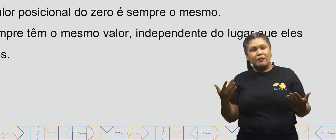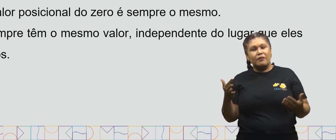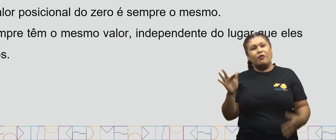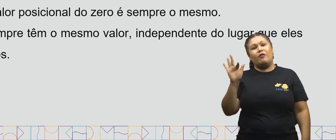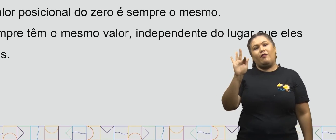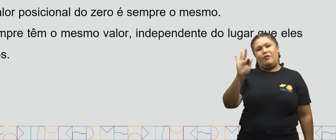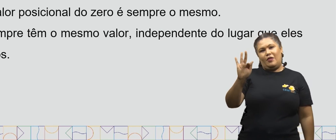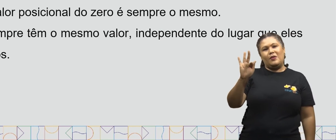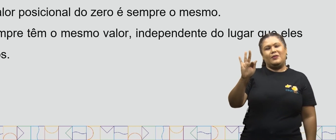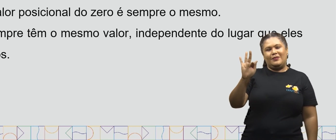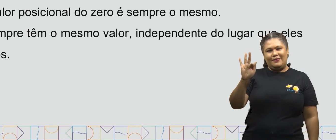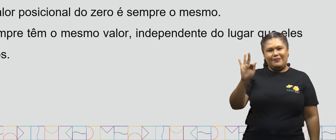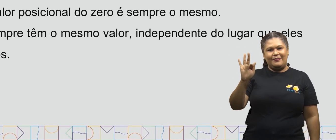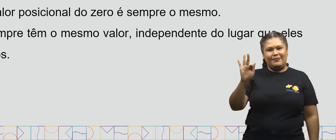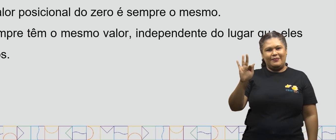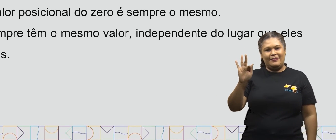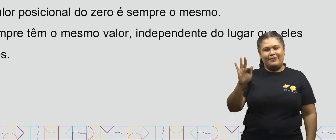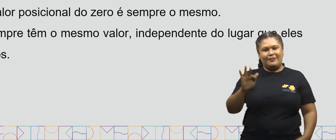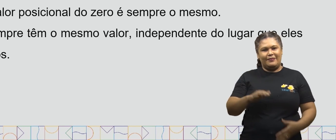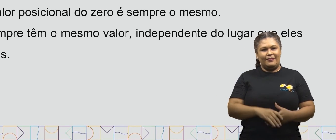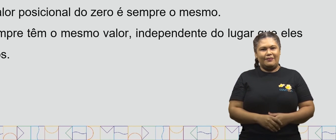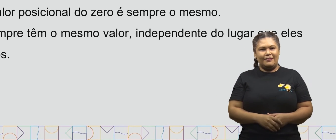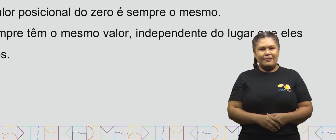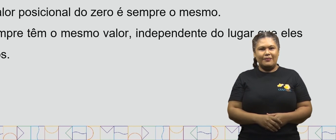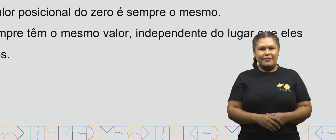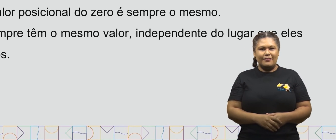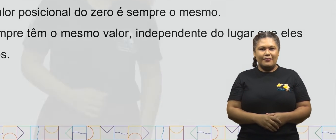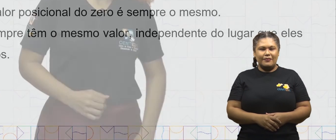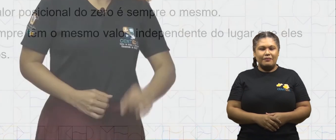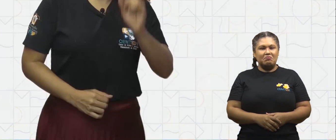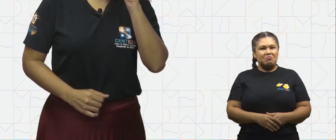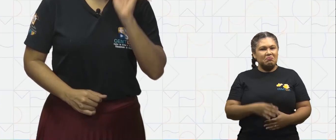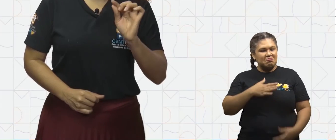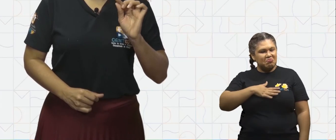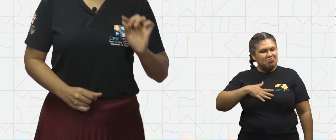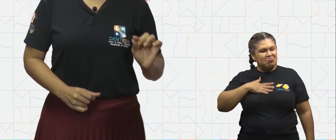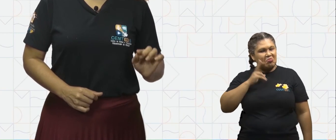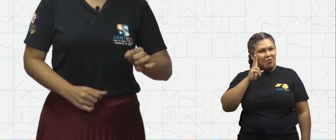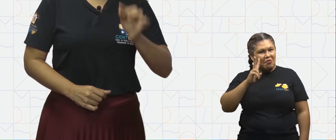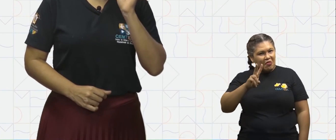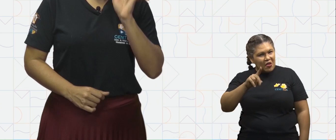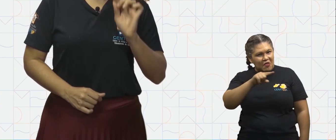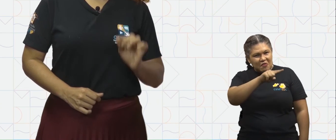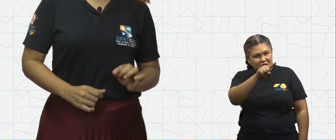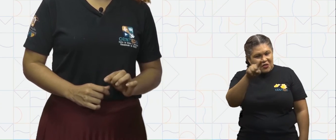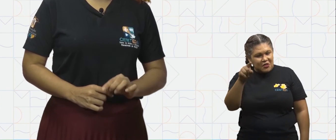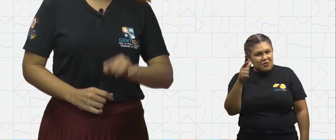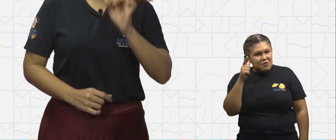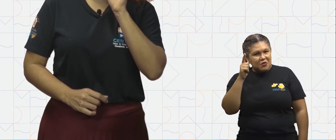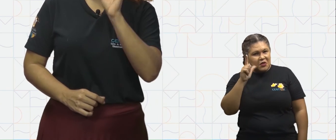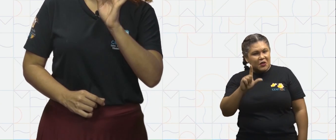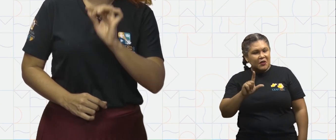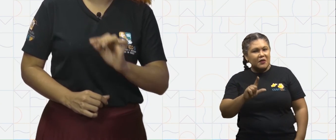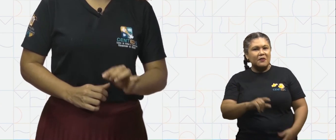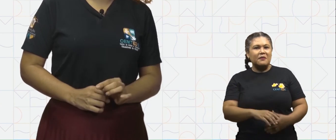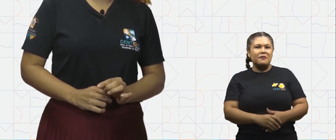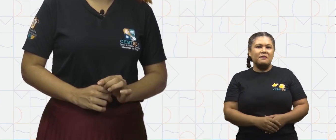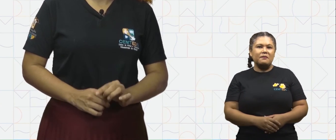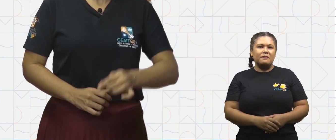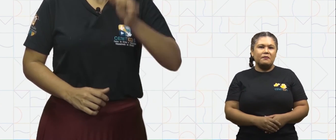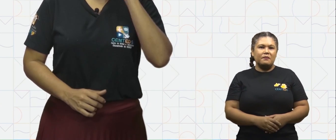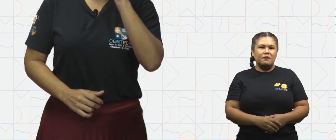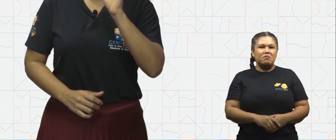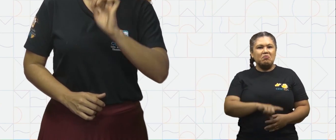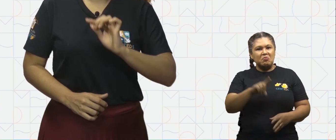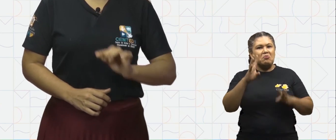falsa, você acertou! Parabéns! Gostei de ver sua participação nas nossas